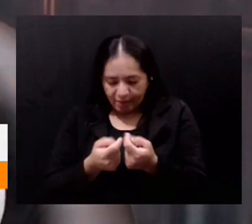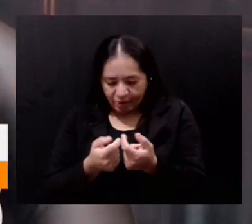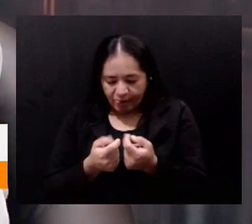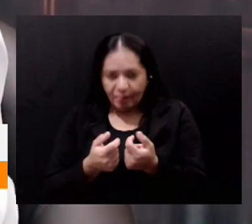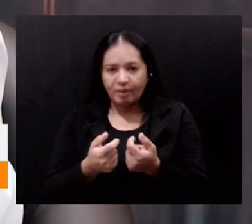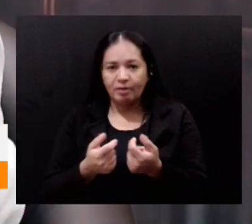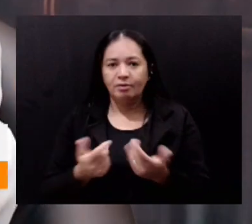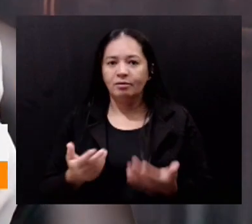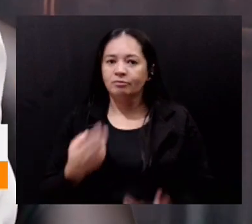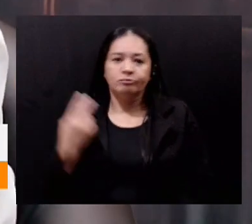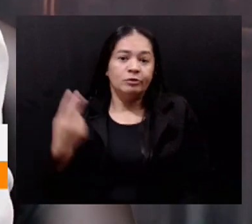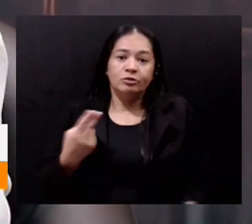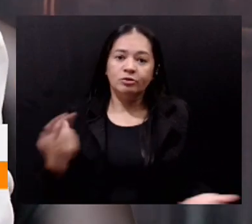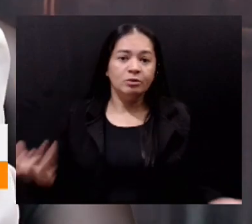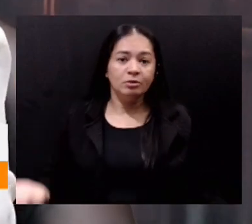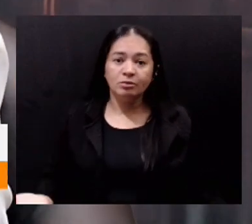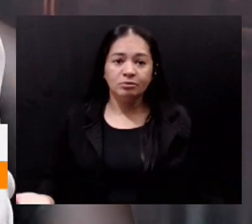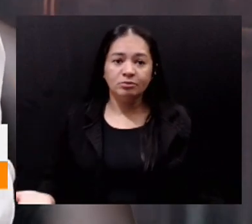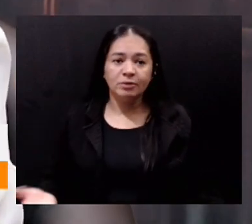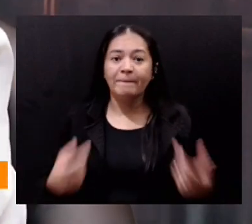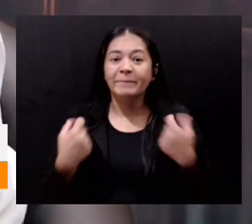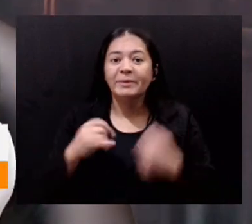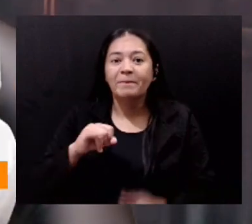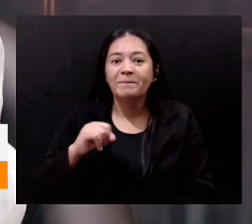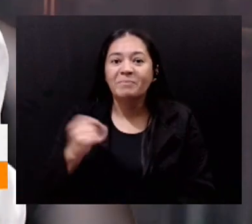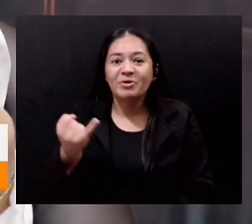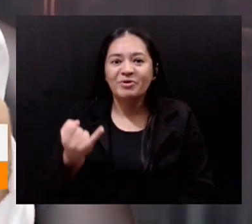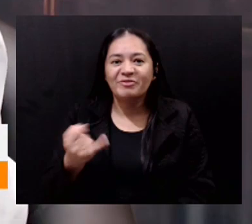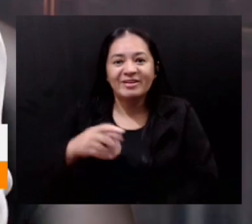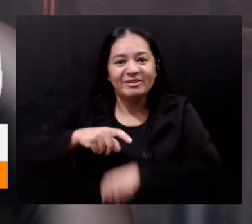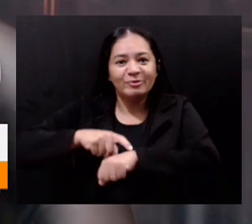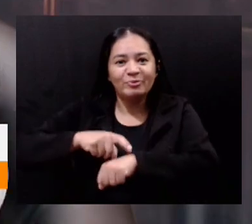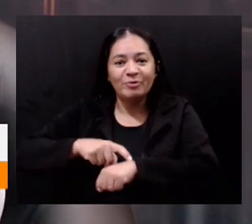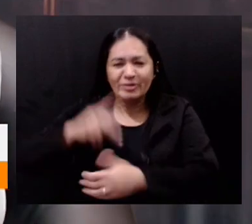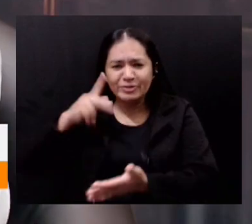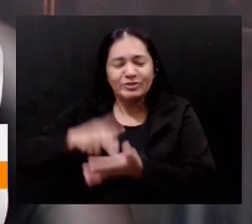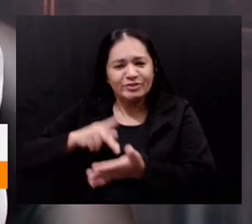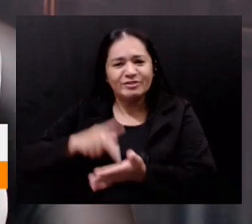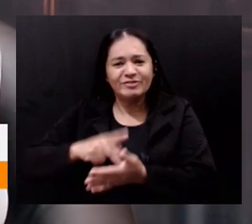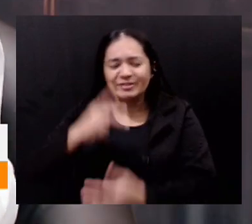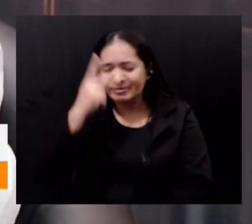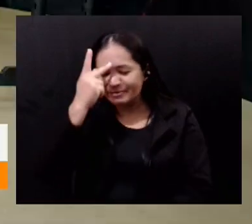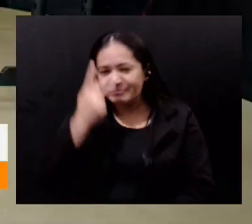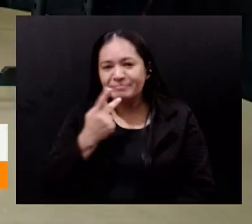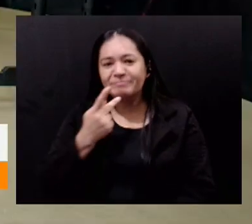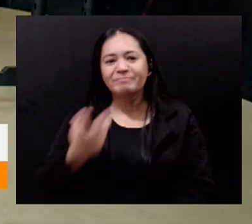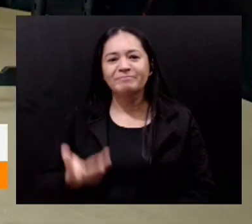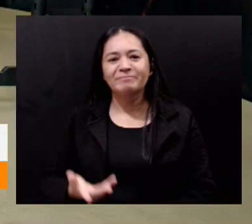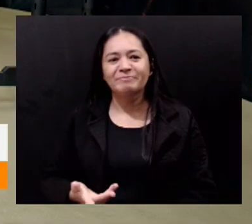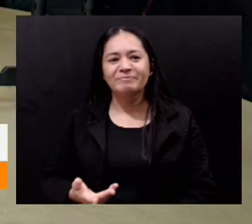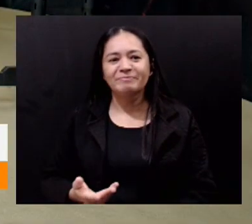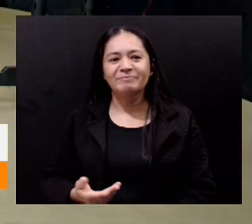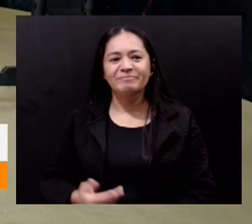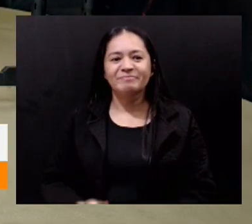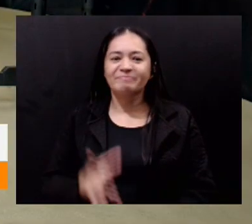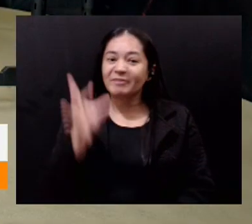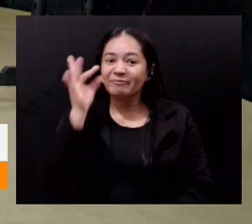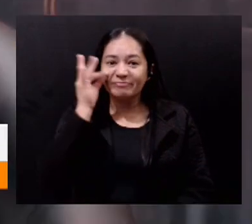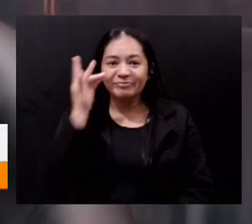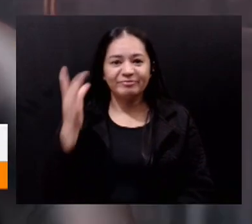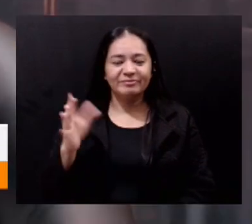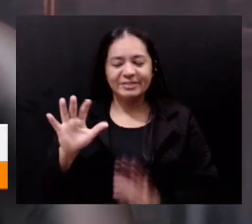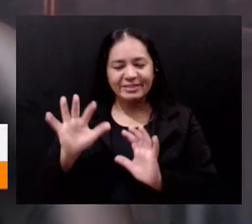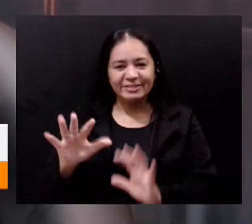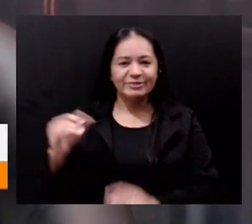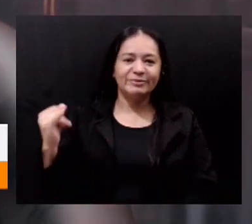né, aproveitar esse momento real, pessoal ali, ao vivo e a cores, É, né. exatamente. Então isso que é importante também,